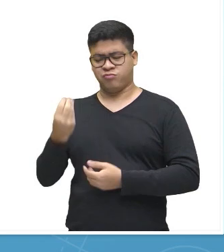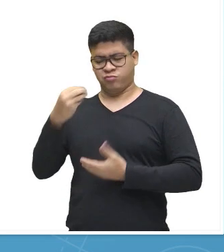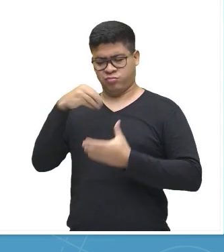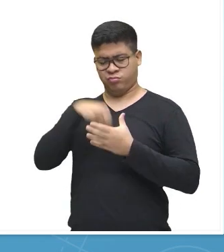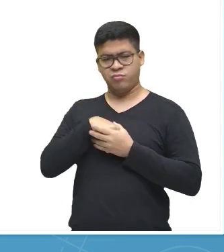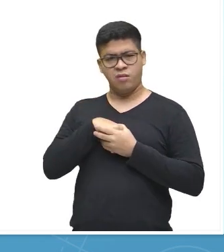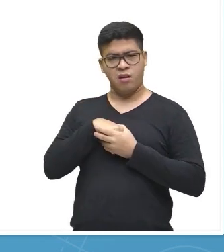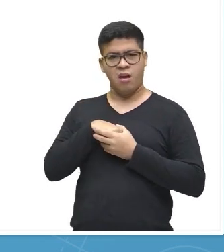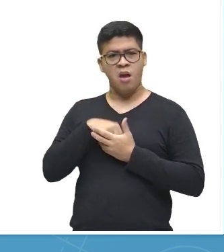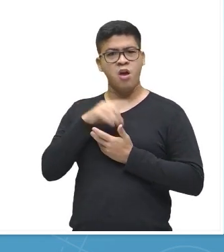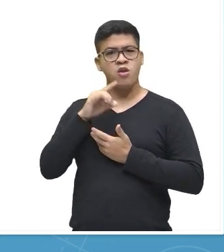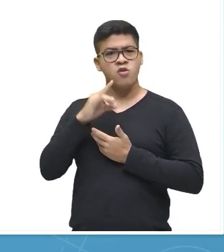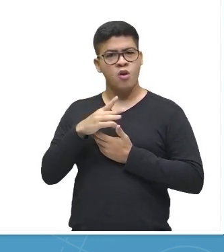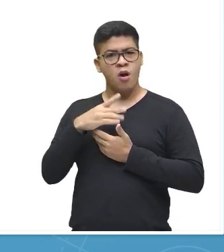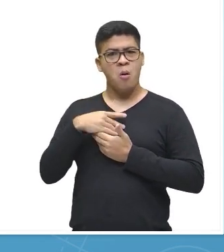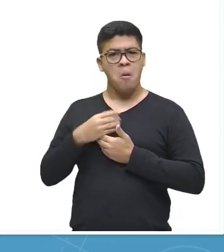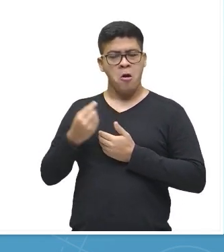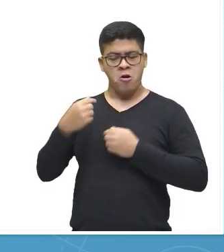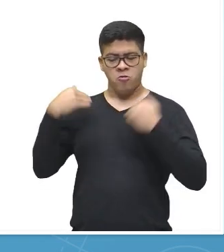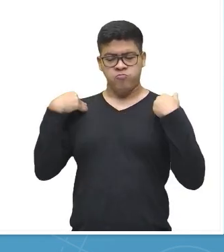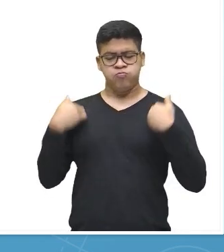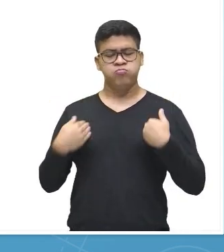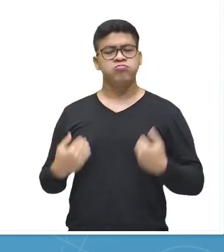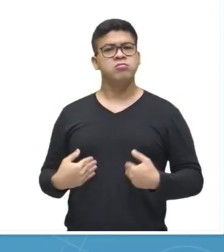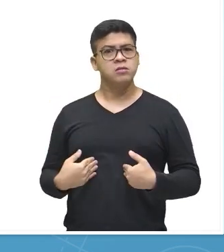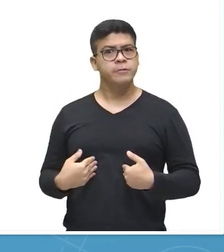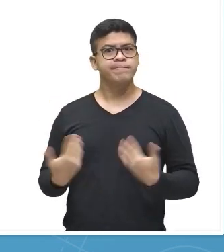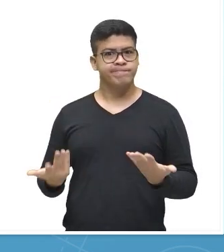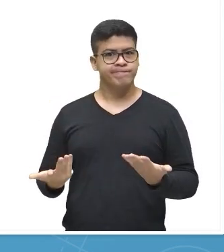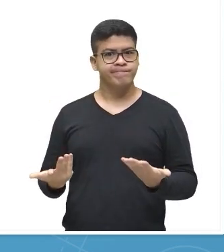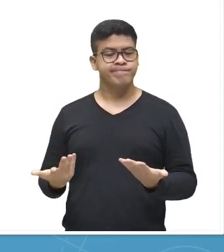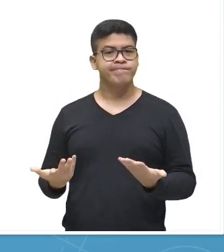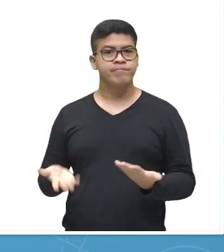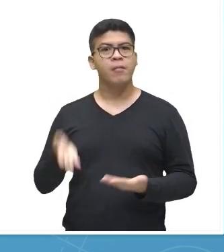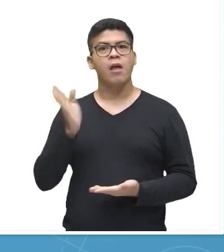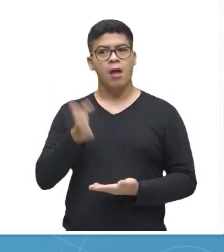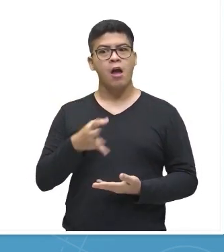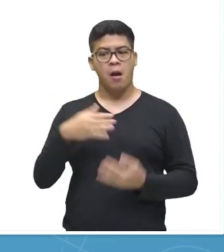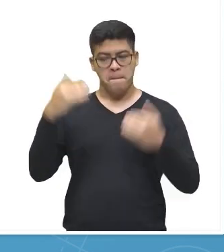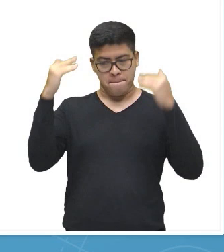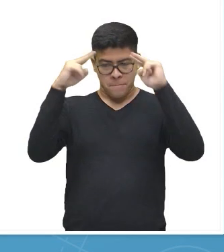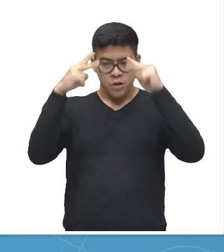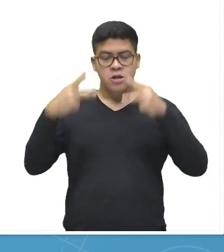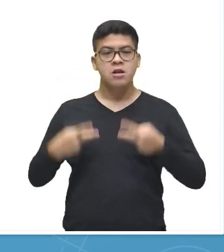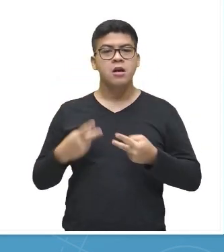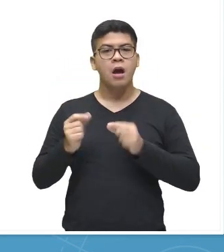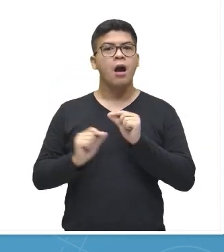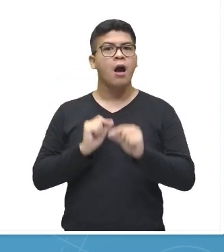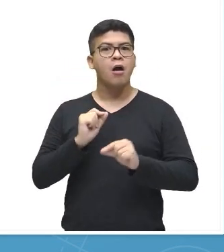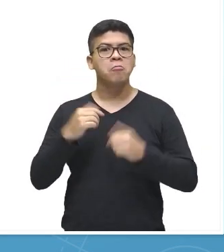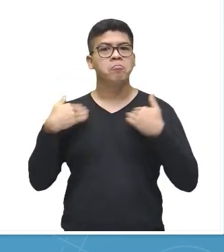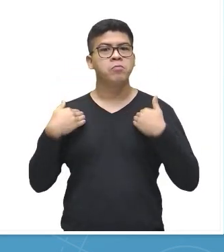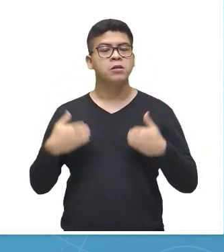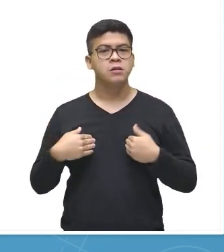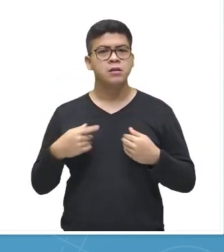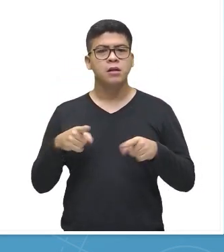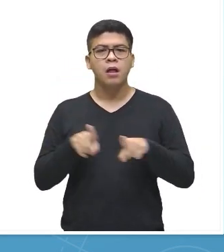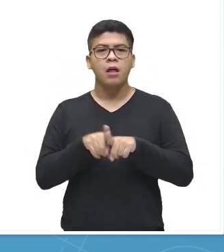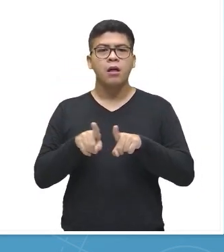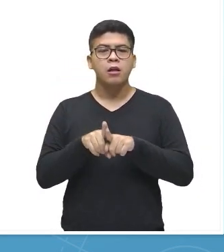sua expressão corporal. Acabamos de ver a dimensão física. Ele vem dotado também